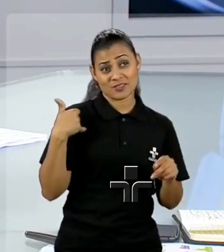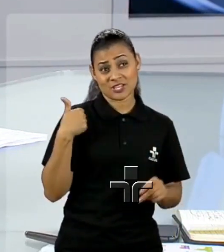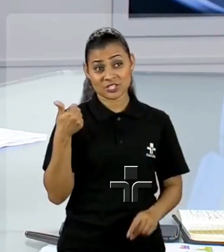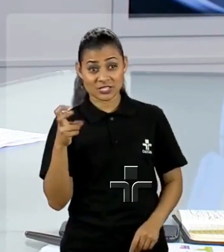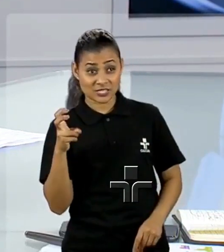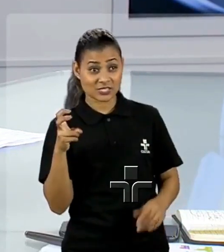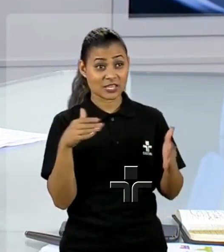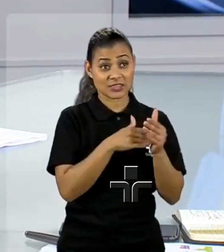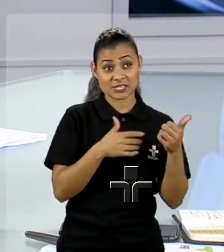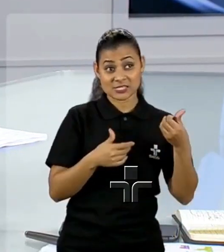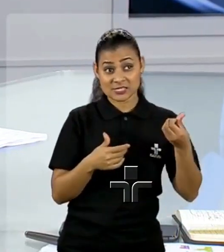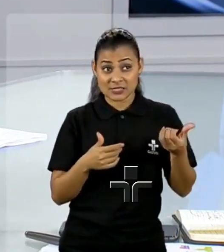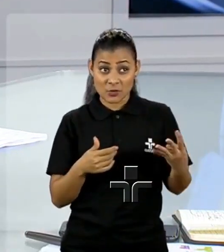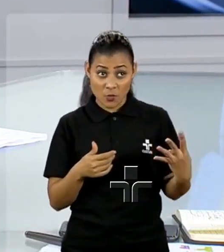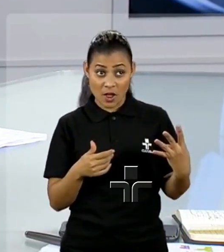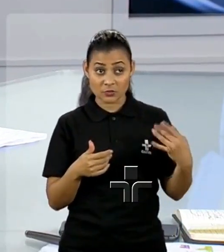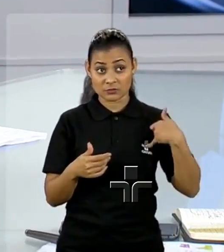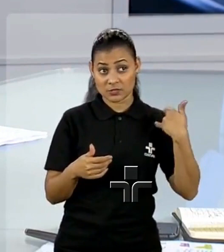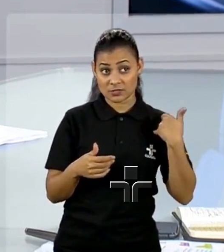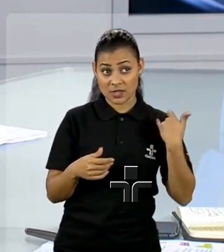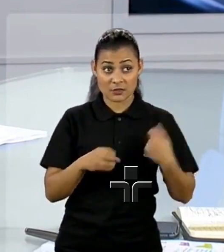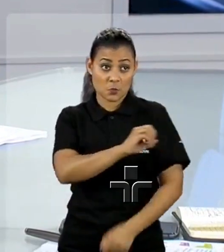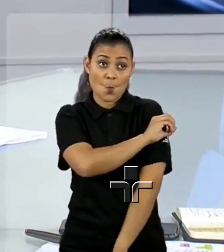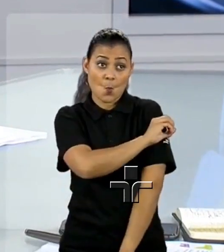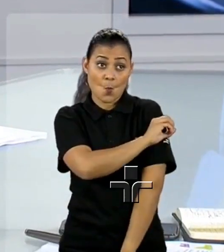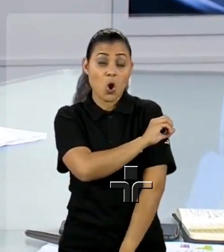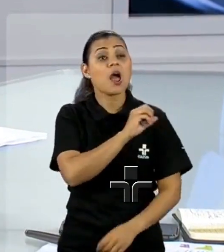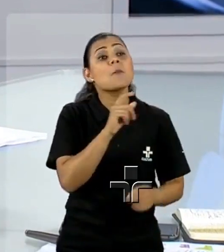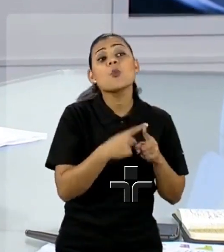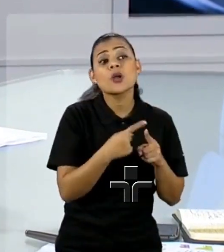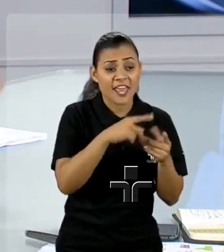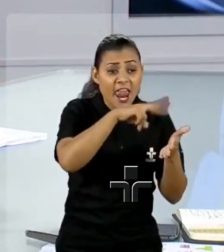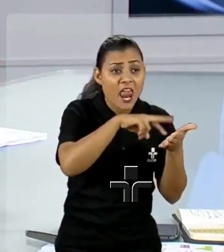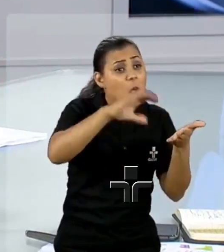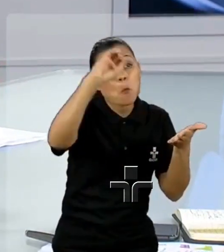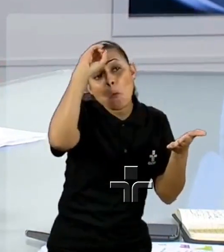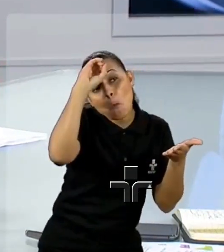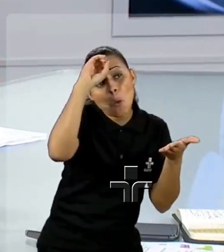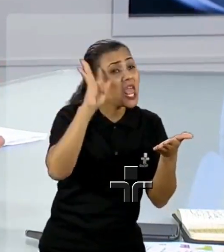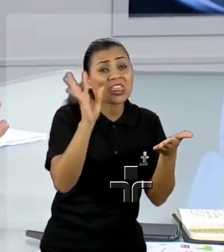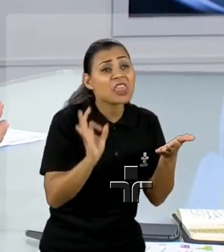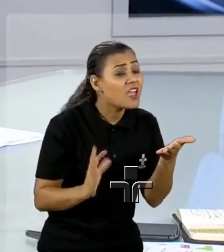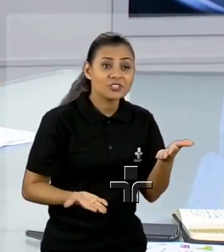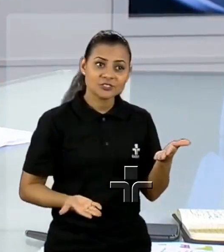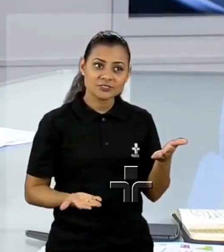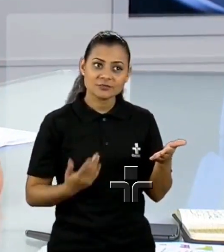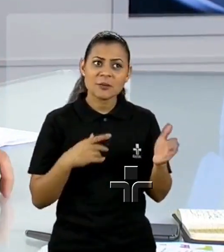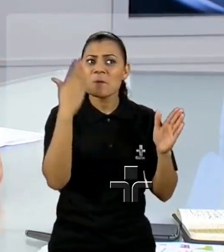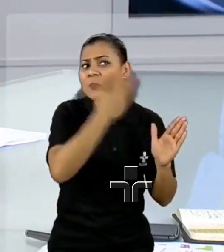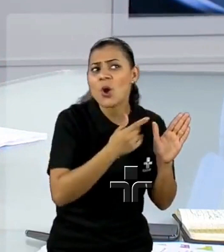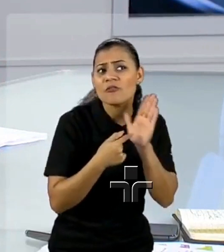64 anos como analfabetos funcionais, isso é uma prova de que realmente nós não